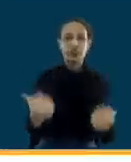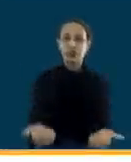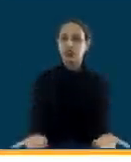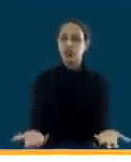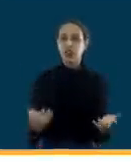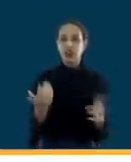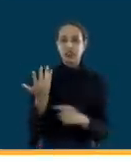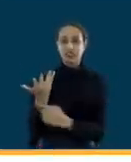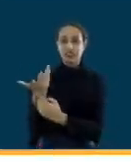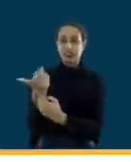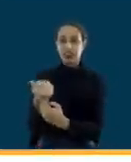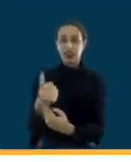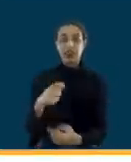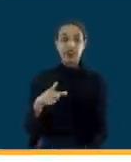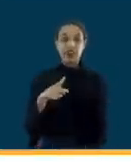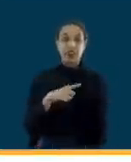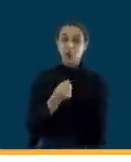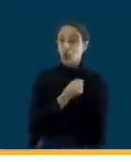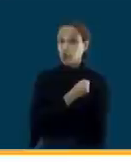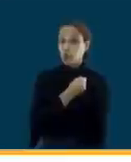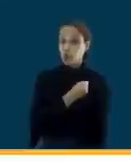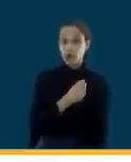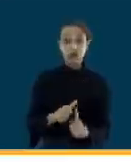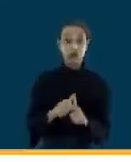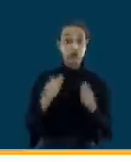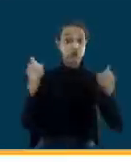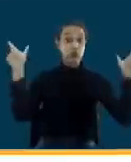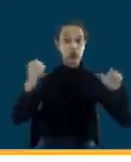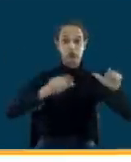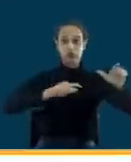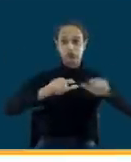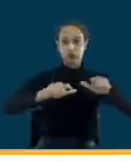sem número de pessoas que trabalham